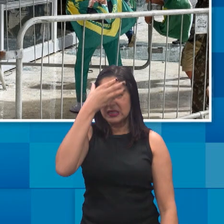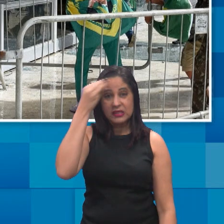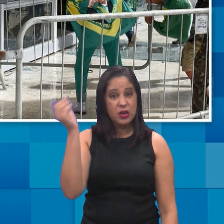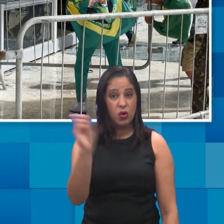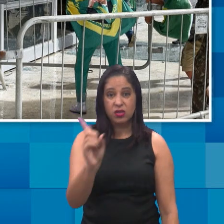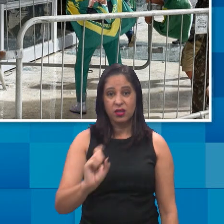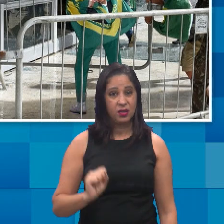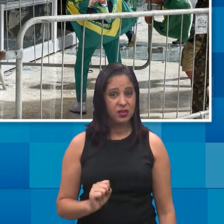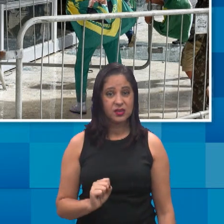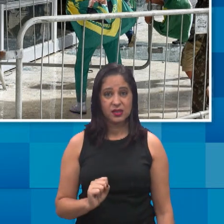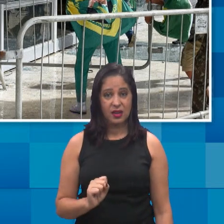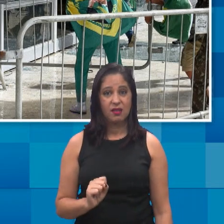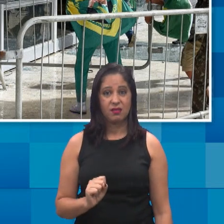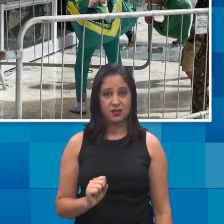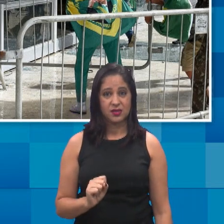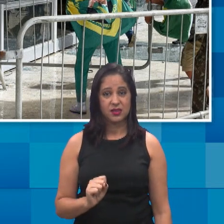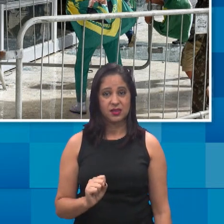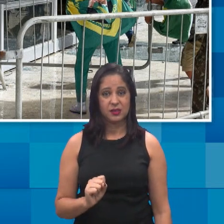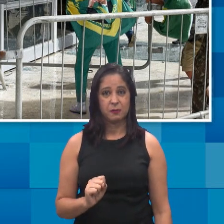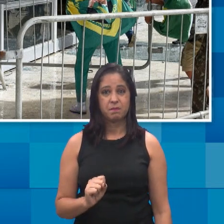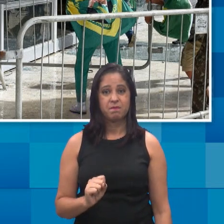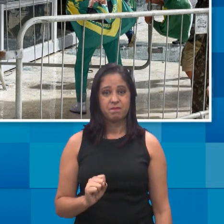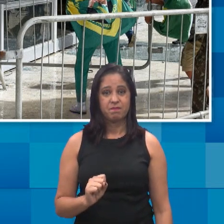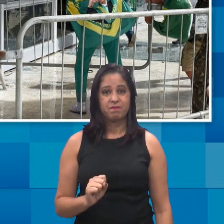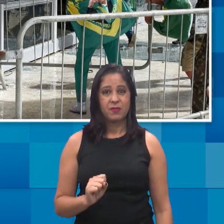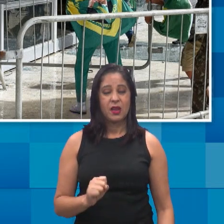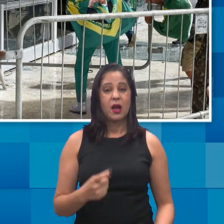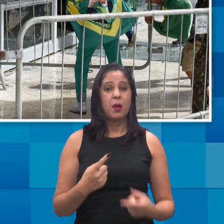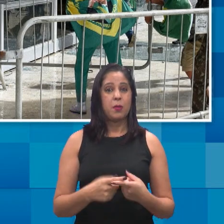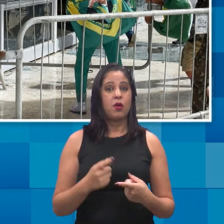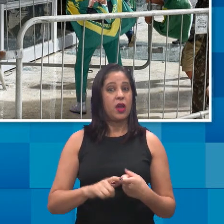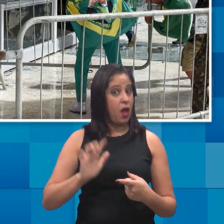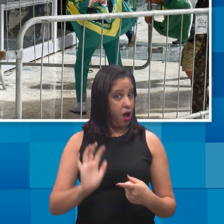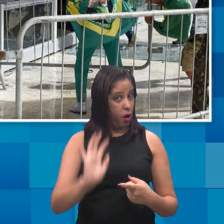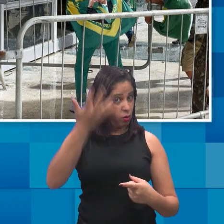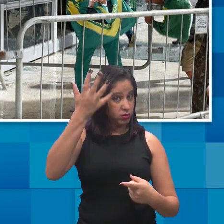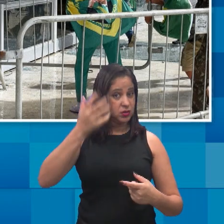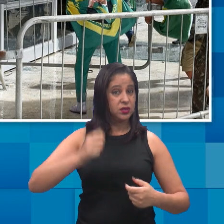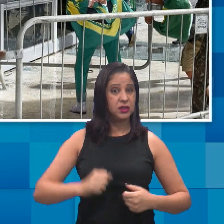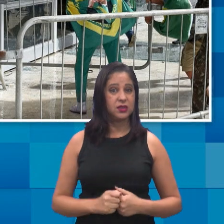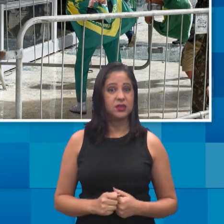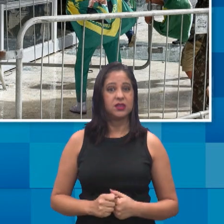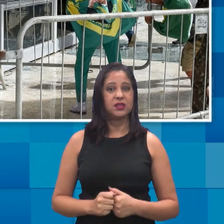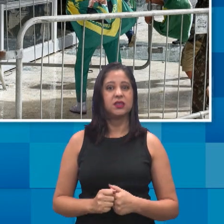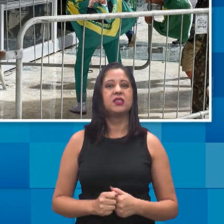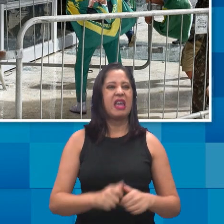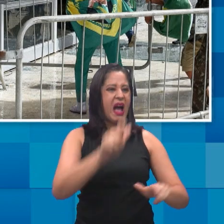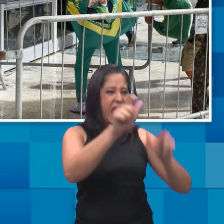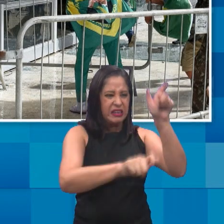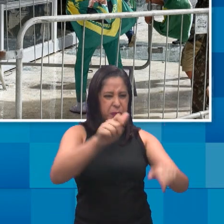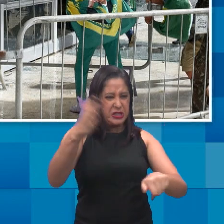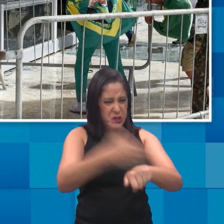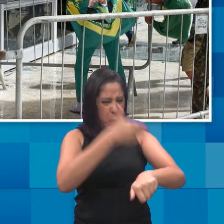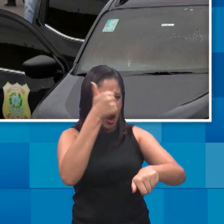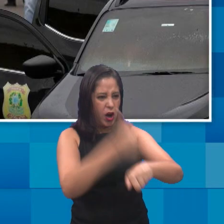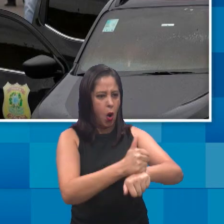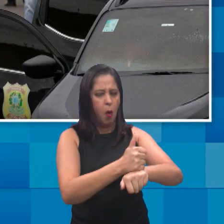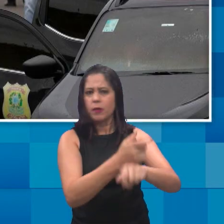chumbo marcados em sua história recente. Golpistas não